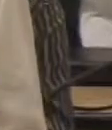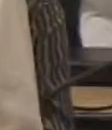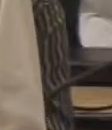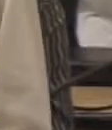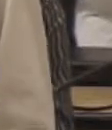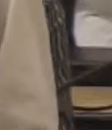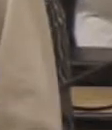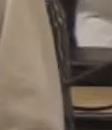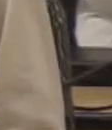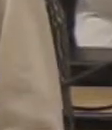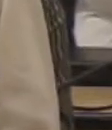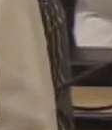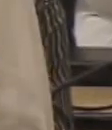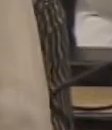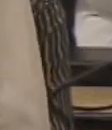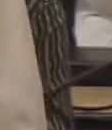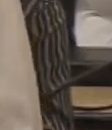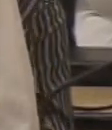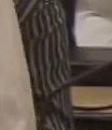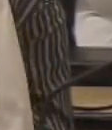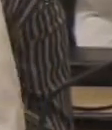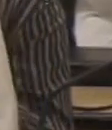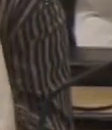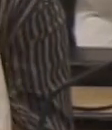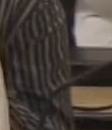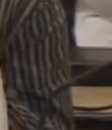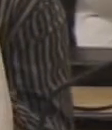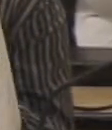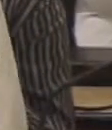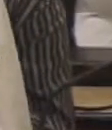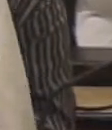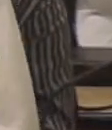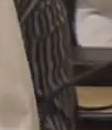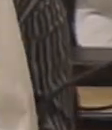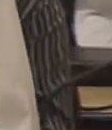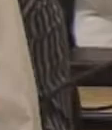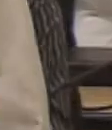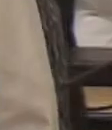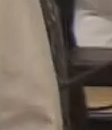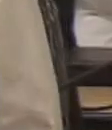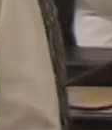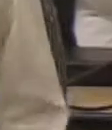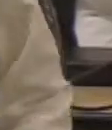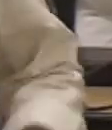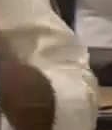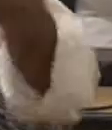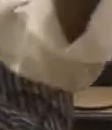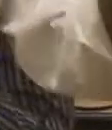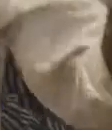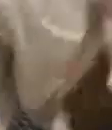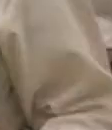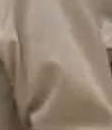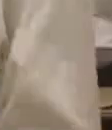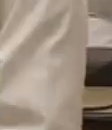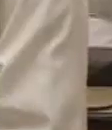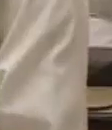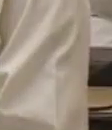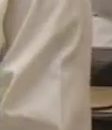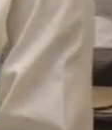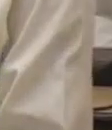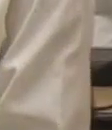partidos. Vai começar amanhã o horário eleitoral. A principal coisa que vai falar é educação. Tudo de novo. Educação, educação. E onde nós vamos